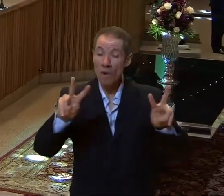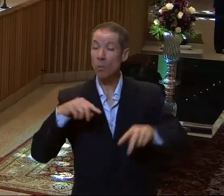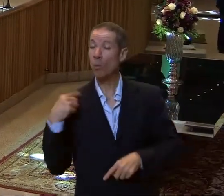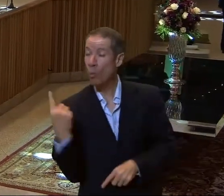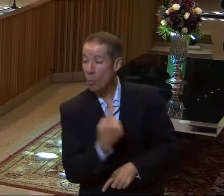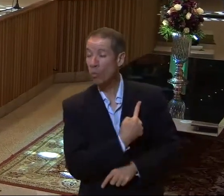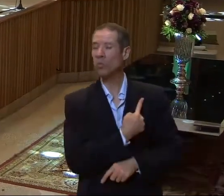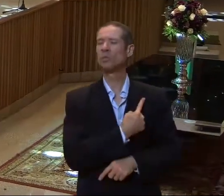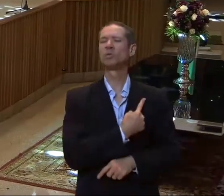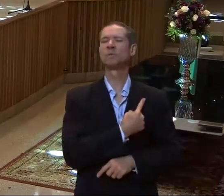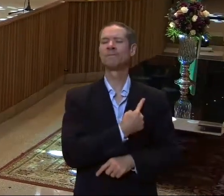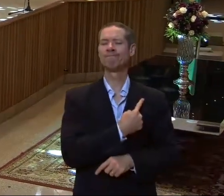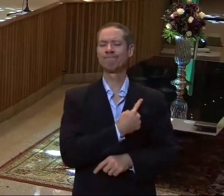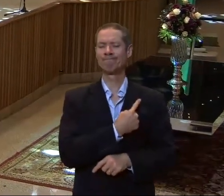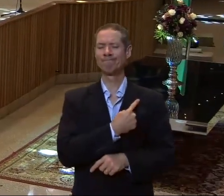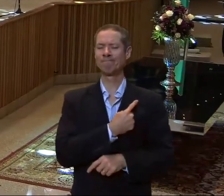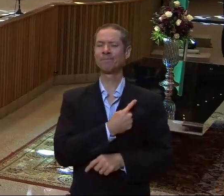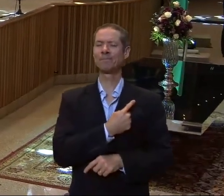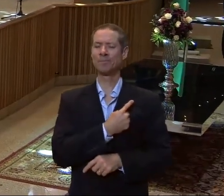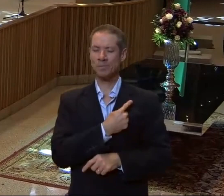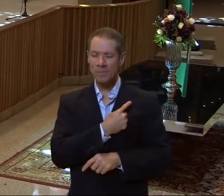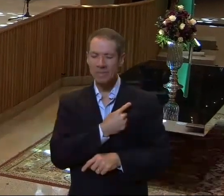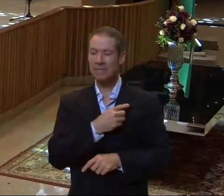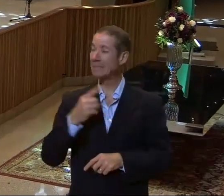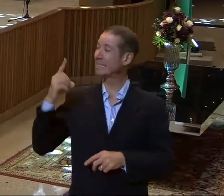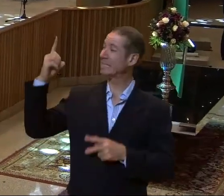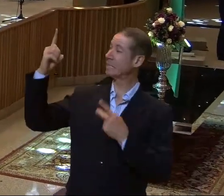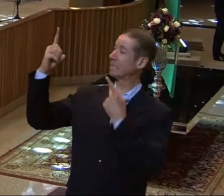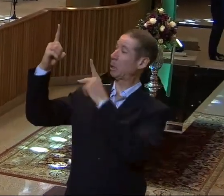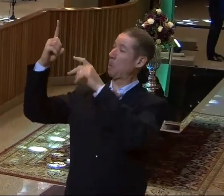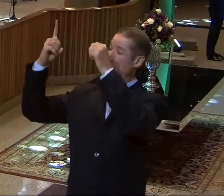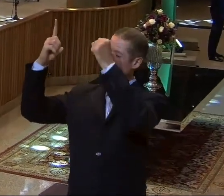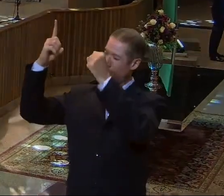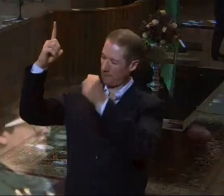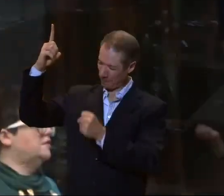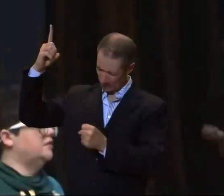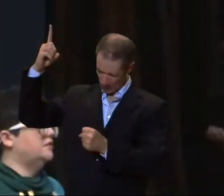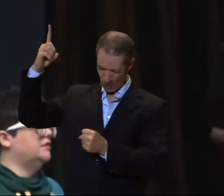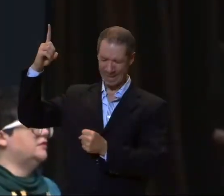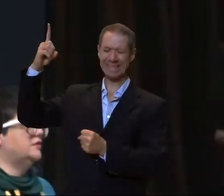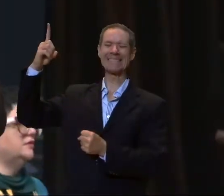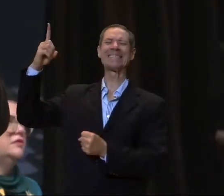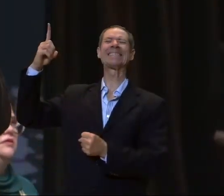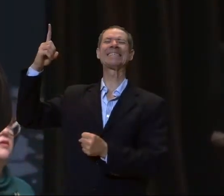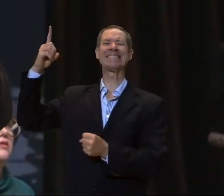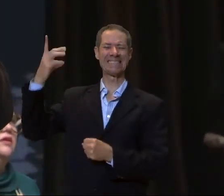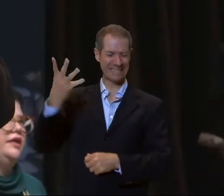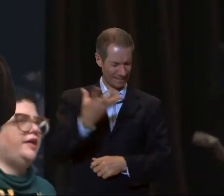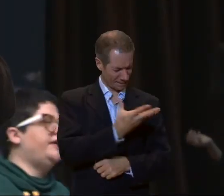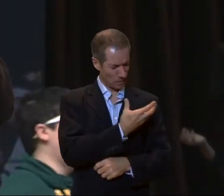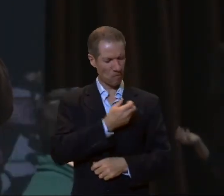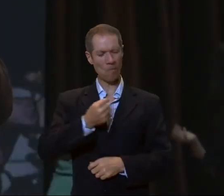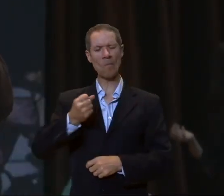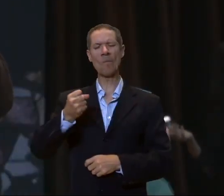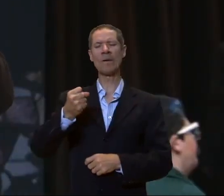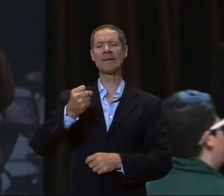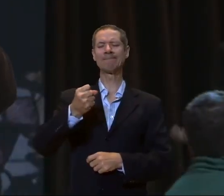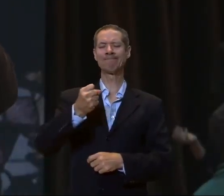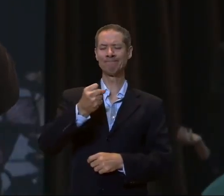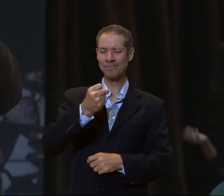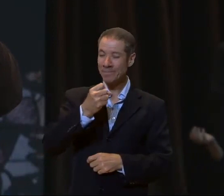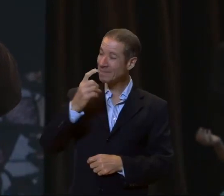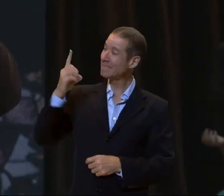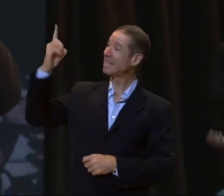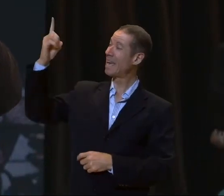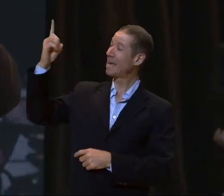olhos o dunamis de Deus, poder para salvar.